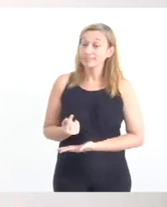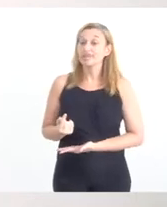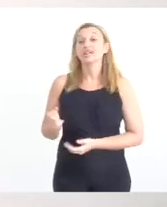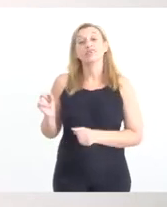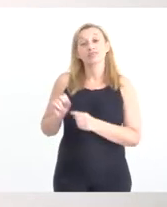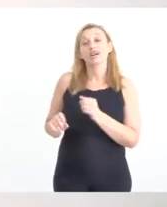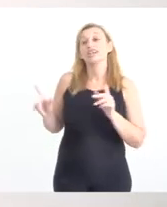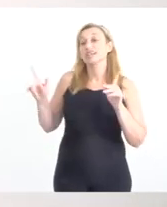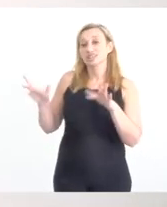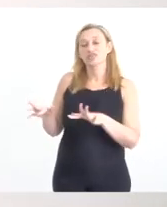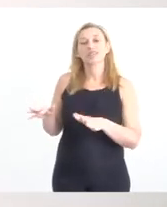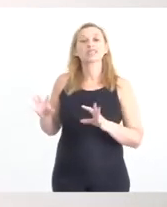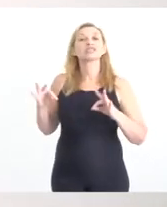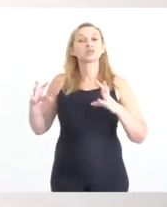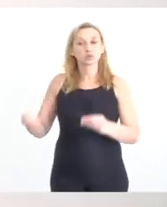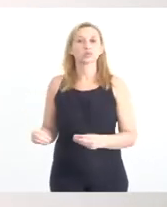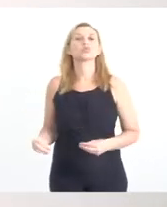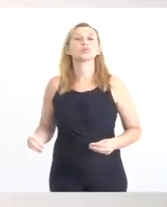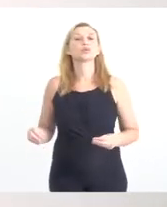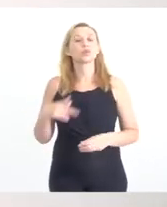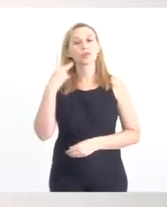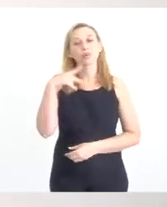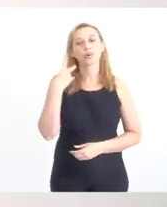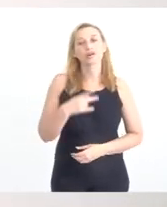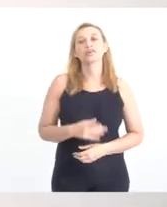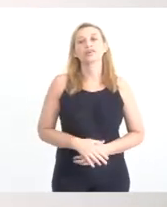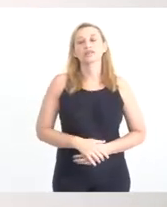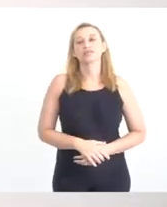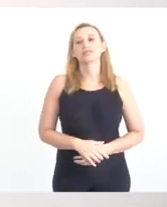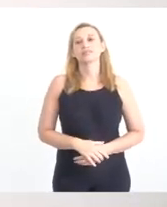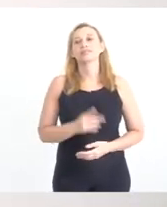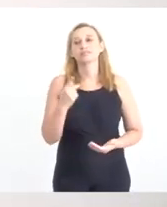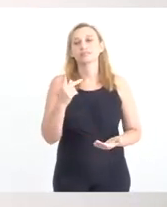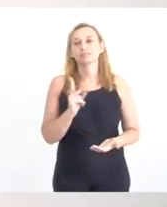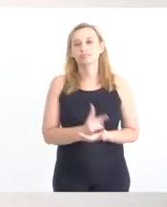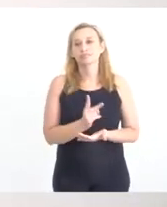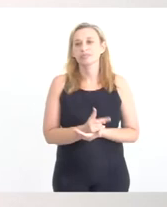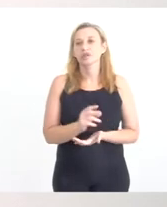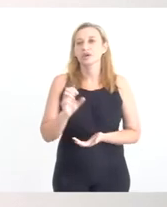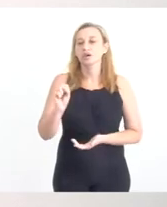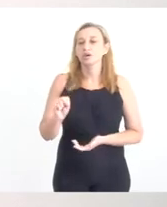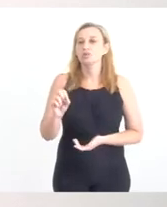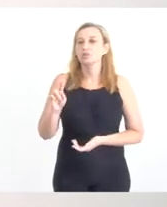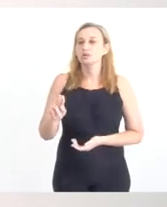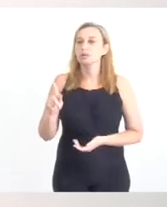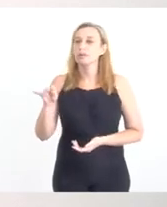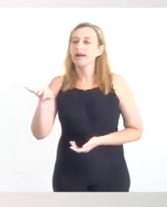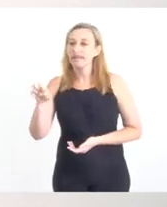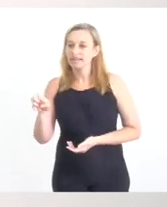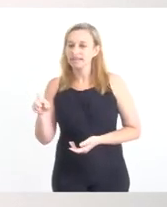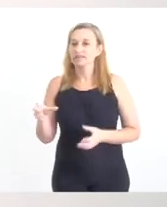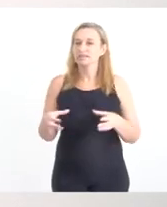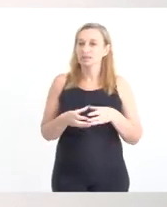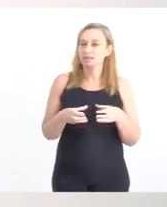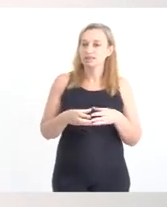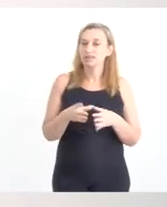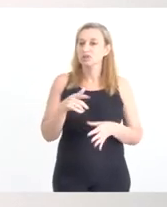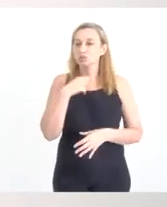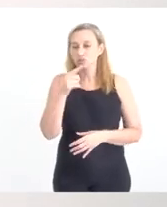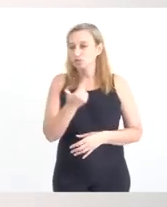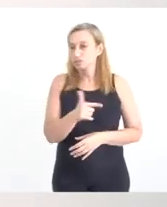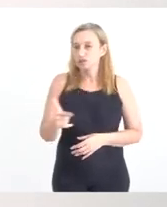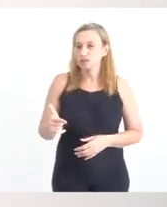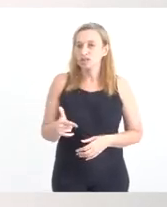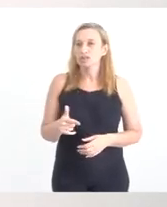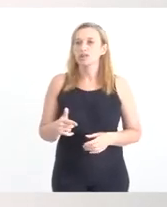seis e faz toda diferença no Parlamento e ainda que seja sunplate nesta comissão Sem dúvida nenhuma